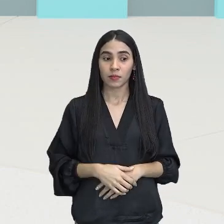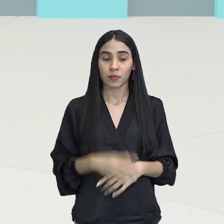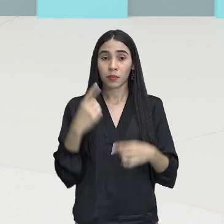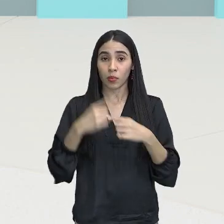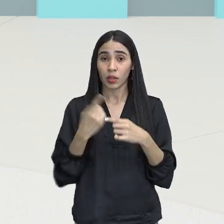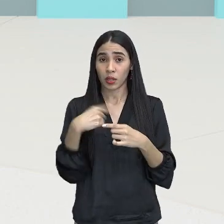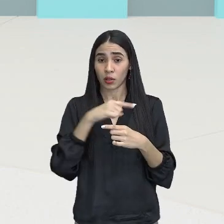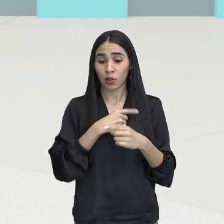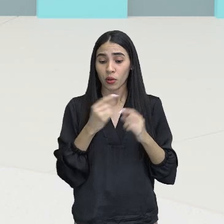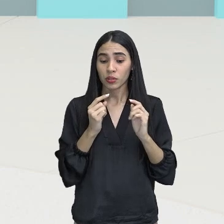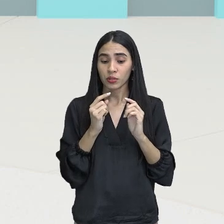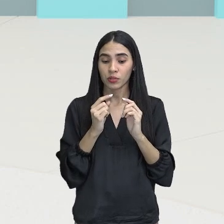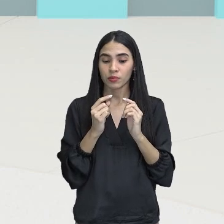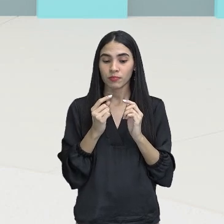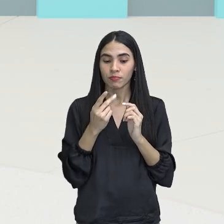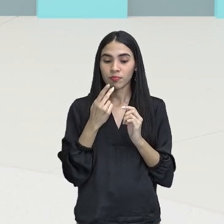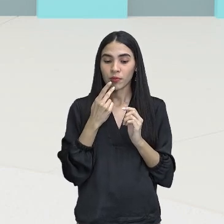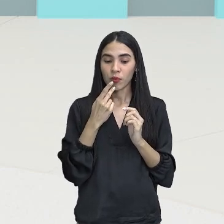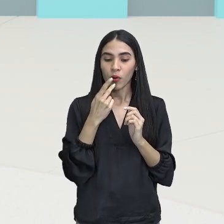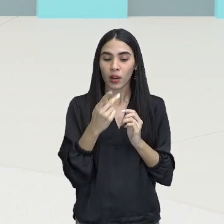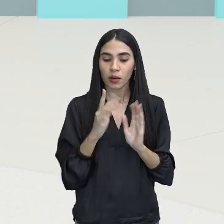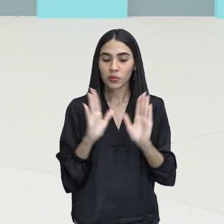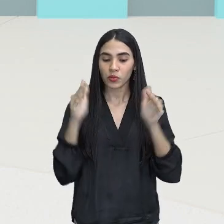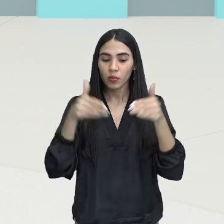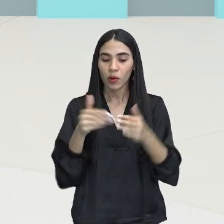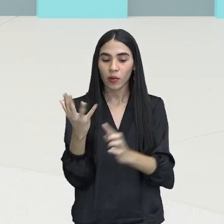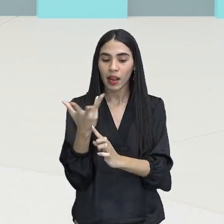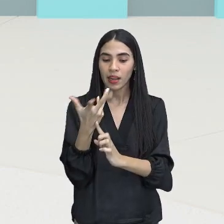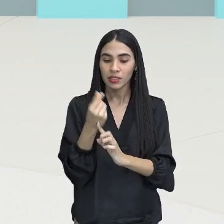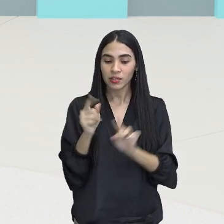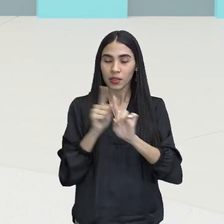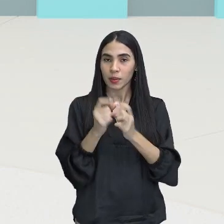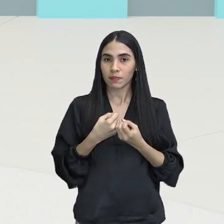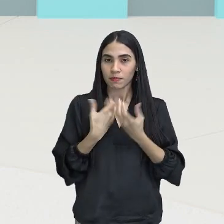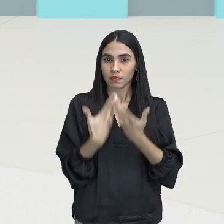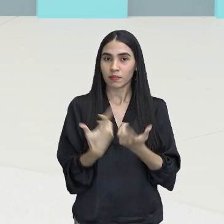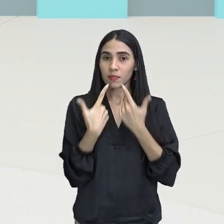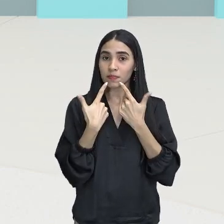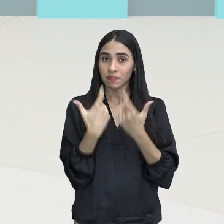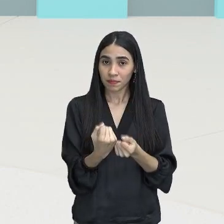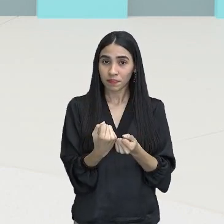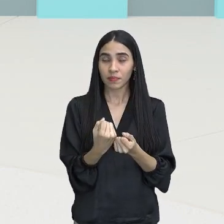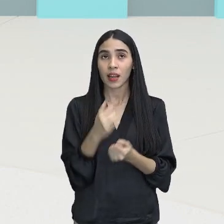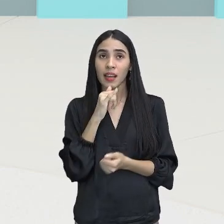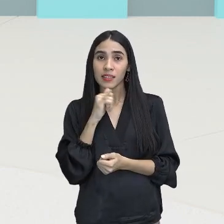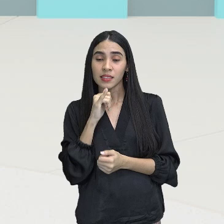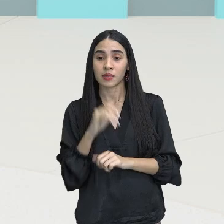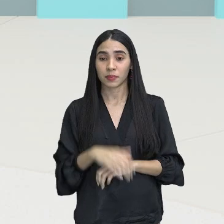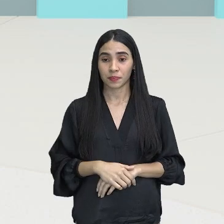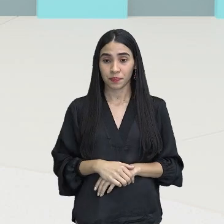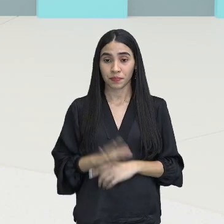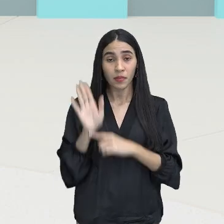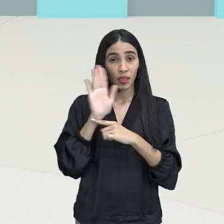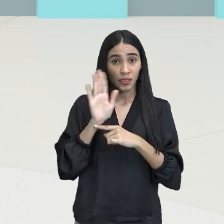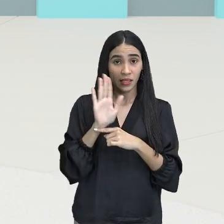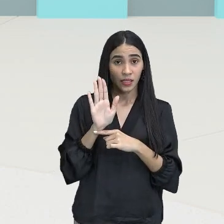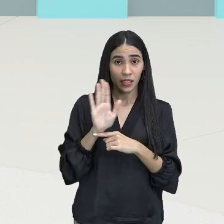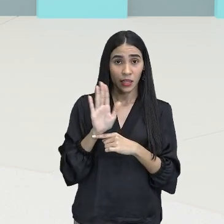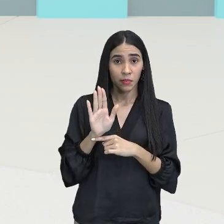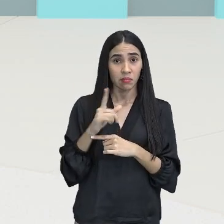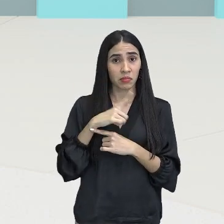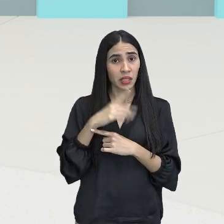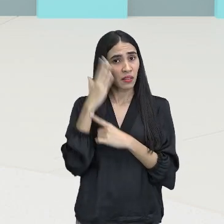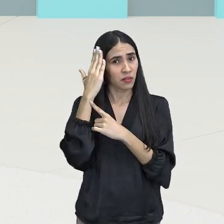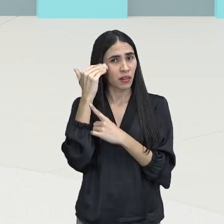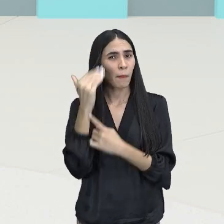quando falamos artisticamente, quando escolhemos nos expressar através de uma linguagem, por exemplo, o cinema que tem grande